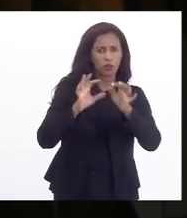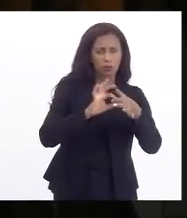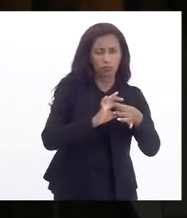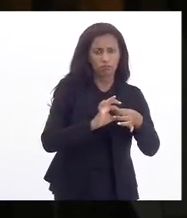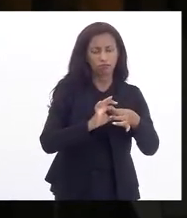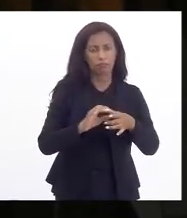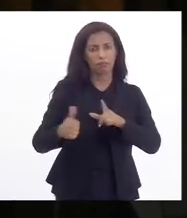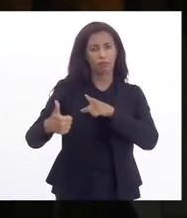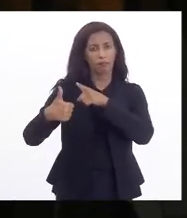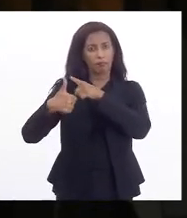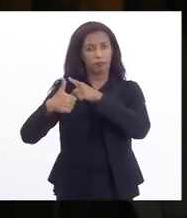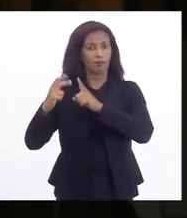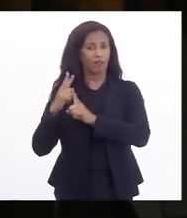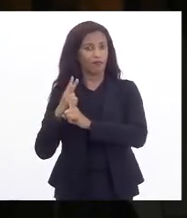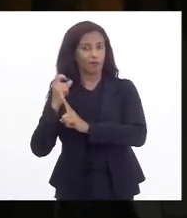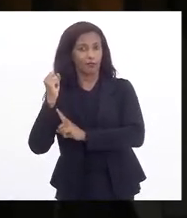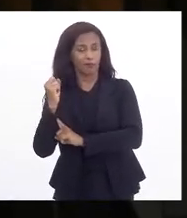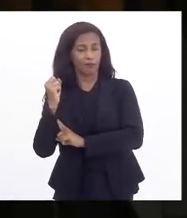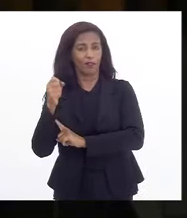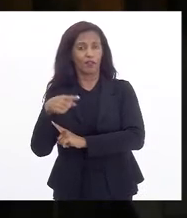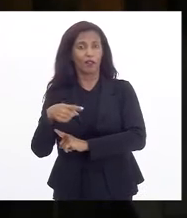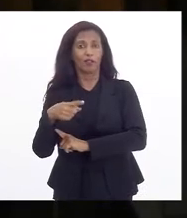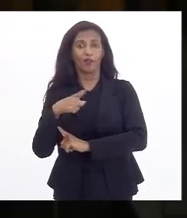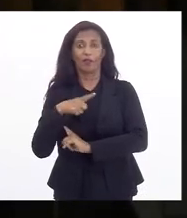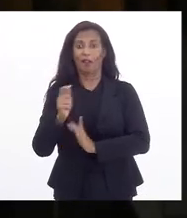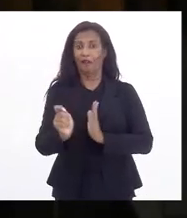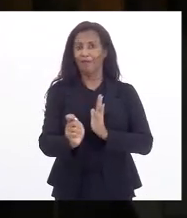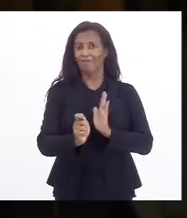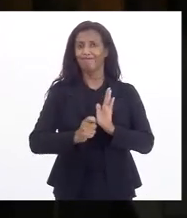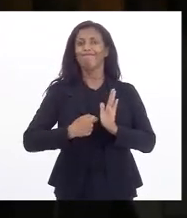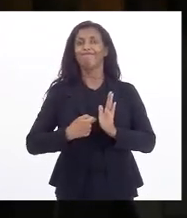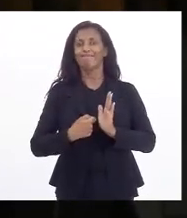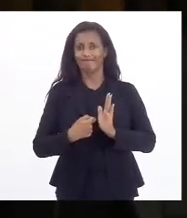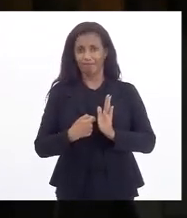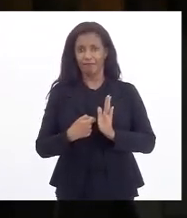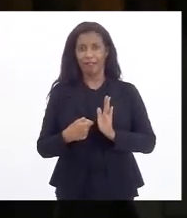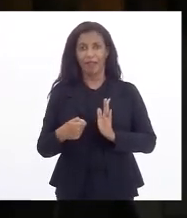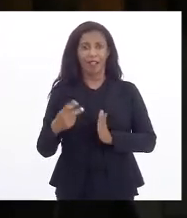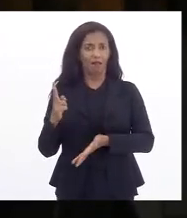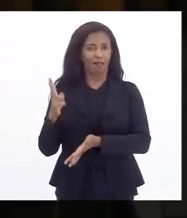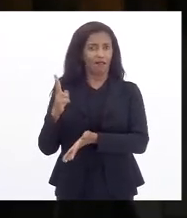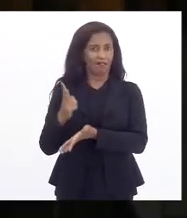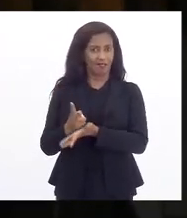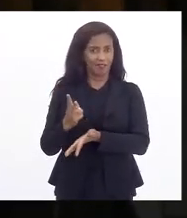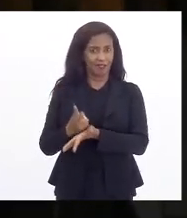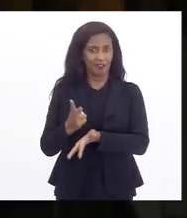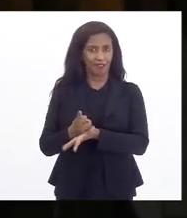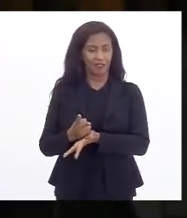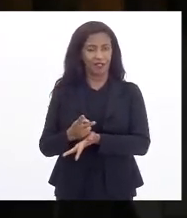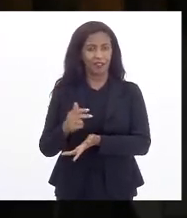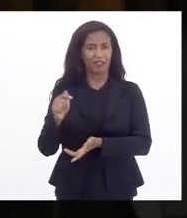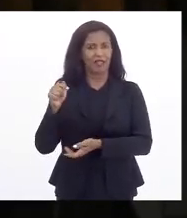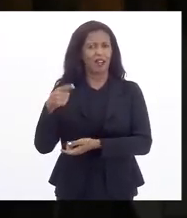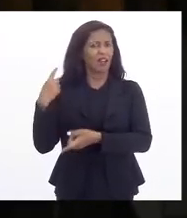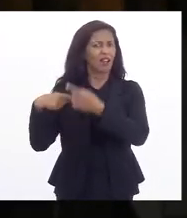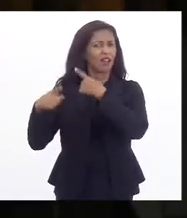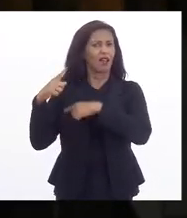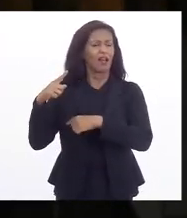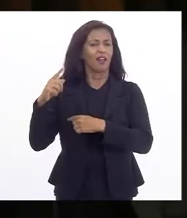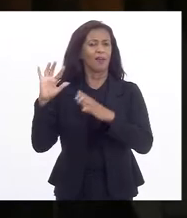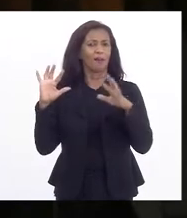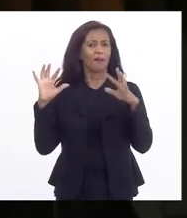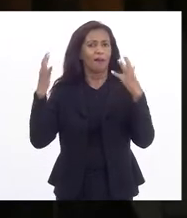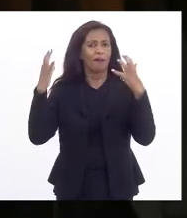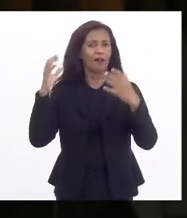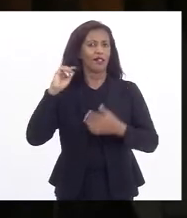a primeira vitória foi termos assinado ainda no palácio Tiradentes